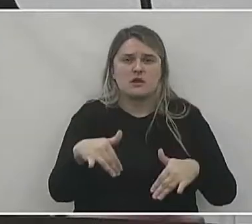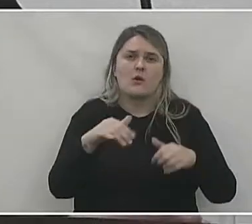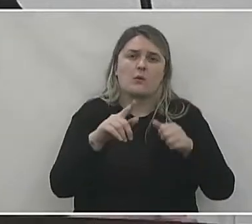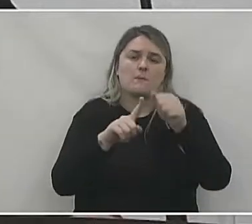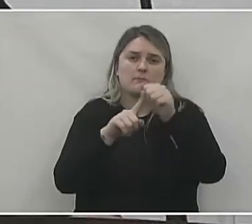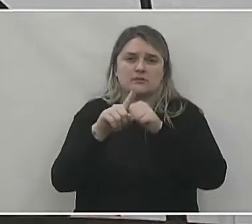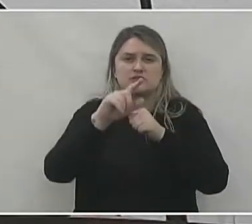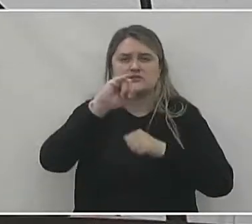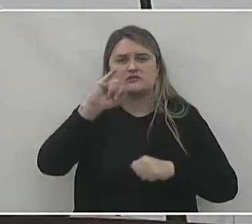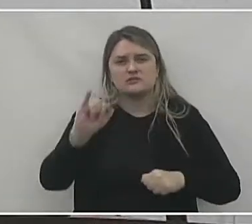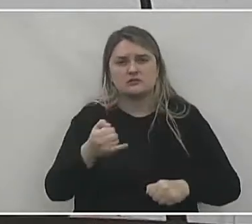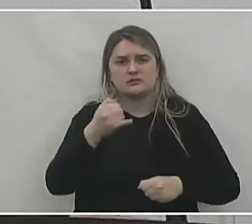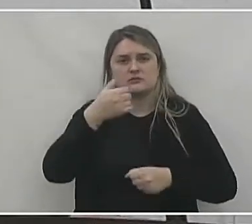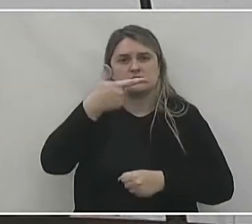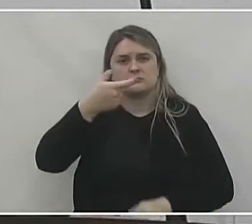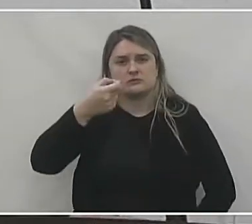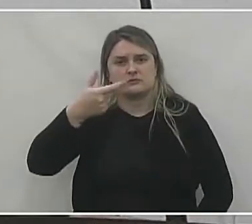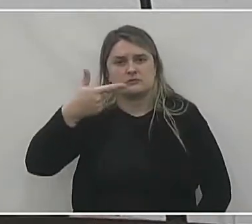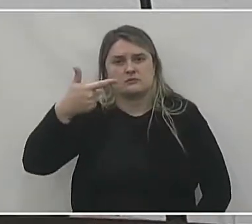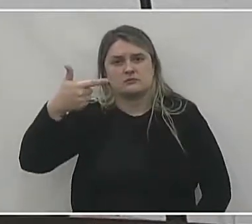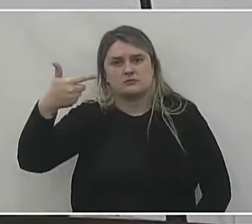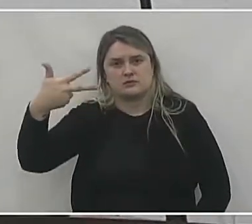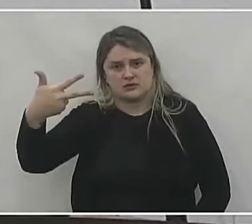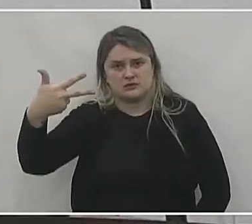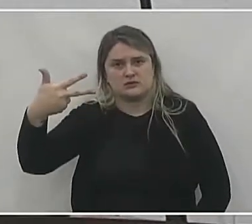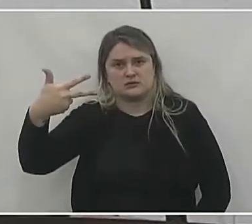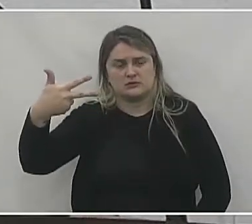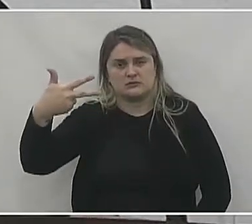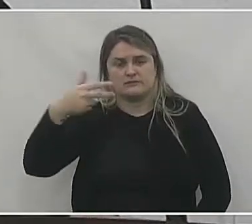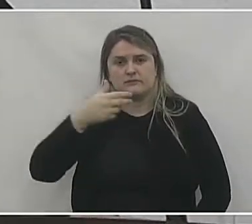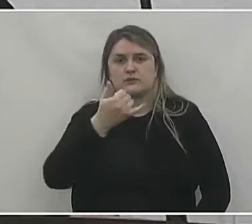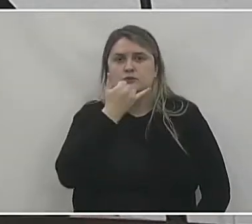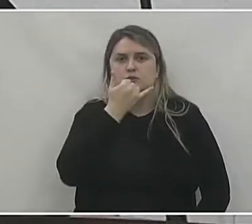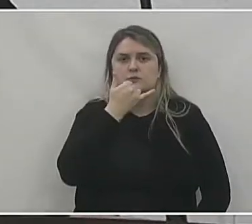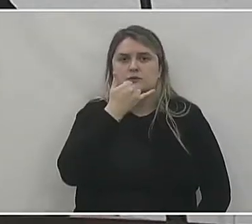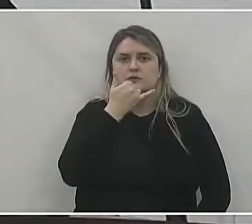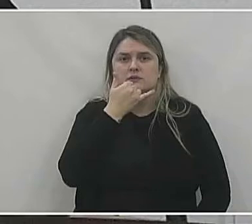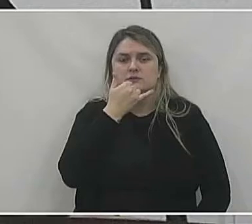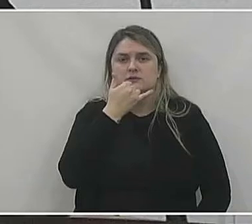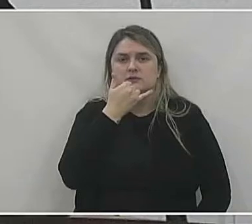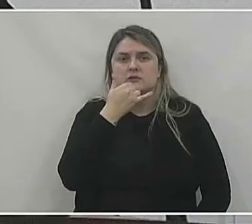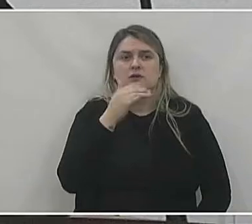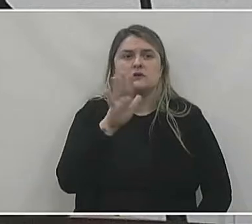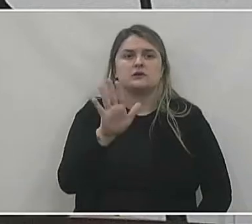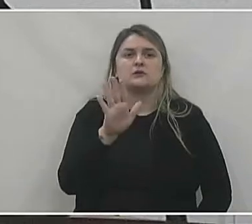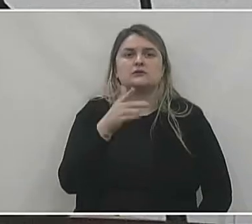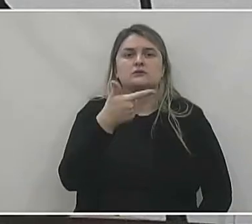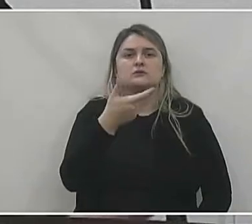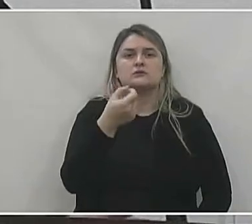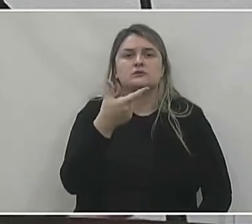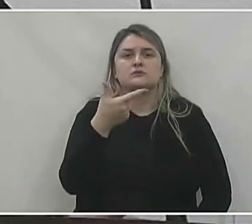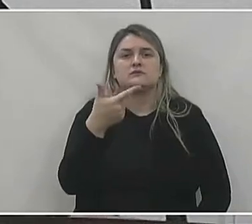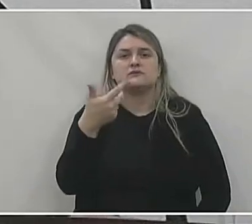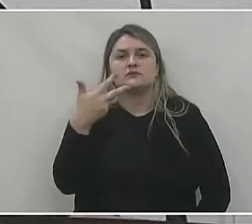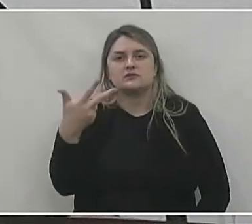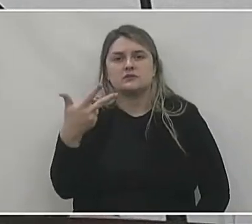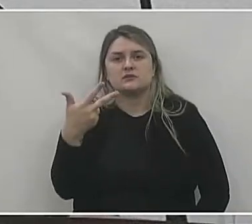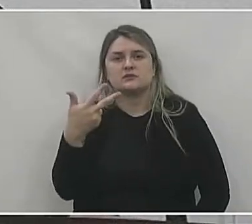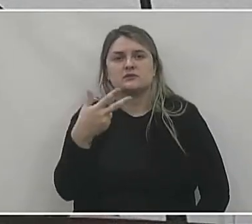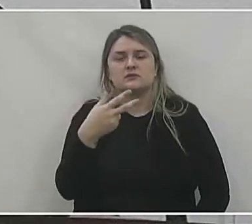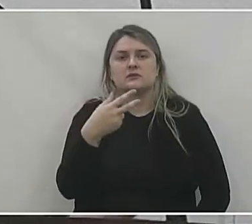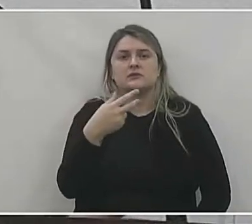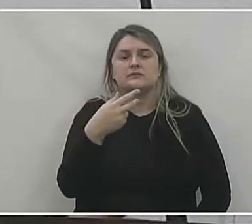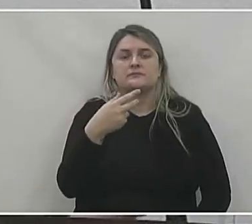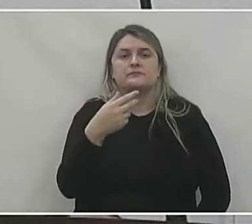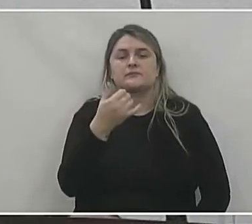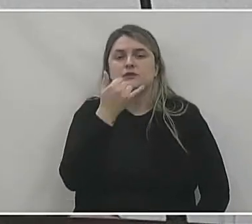em janeiro de 2013, é 2013, né? Que encerra o mandato, né? É de janeiro de